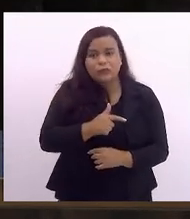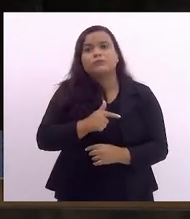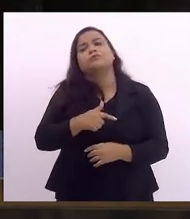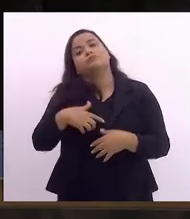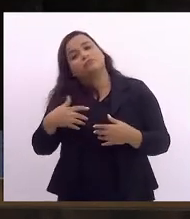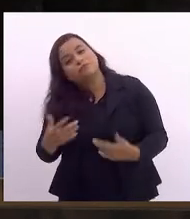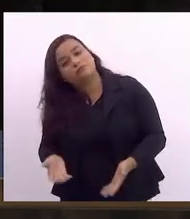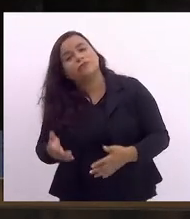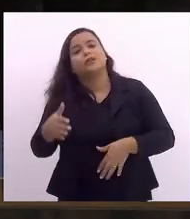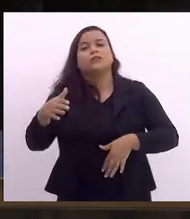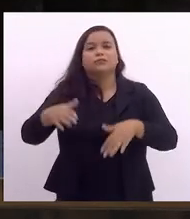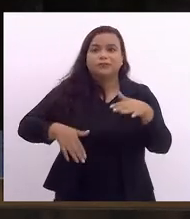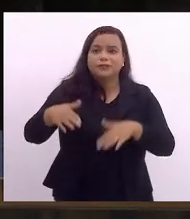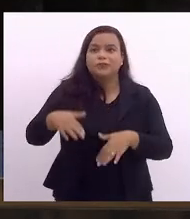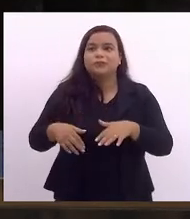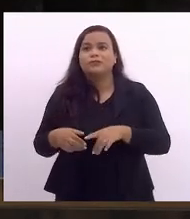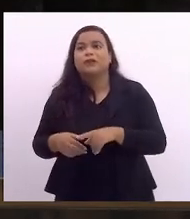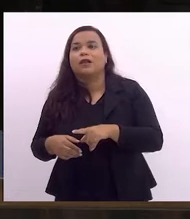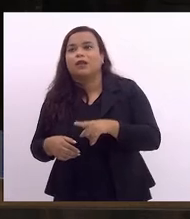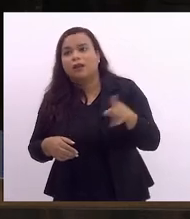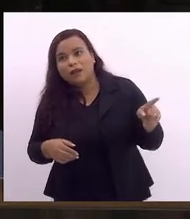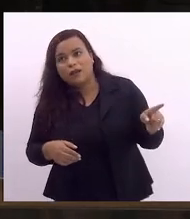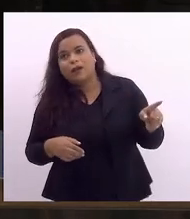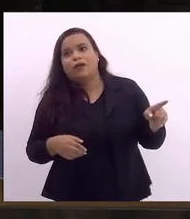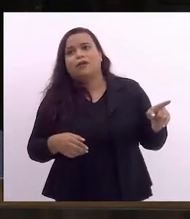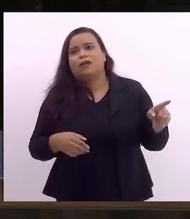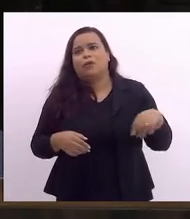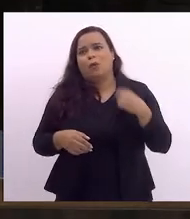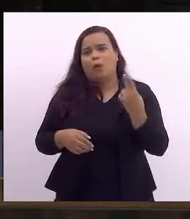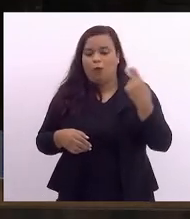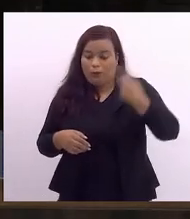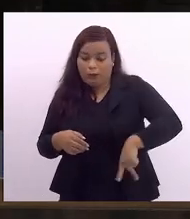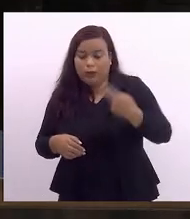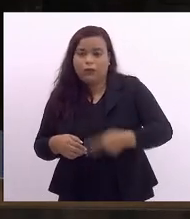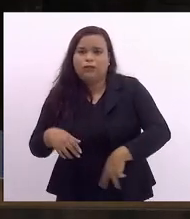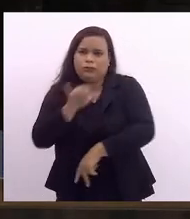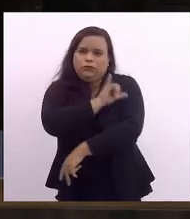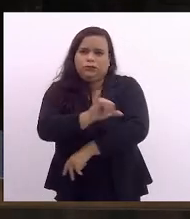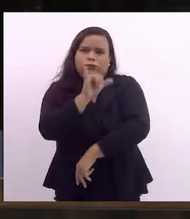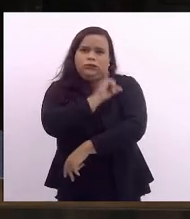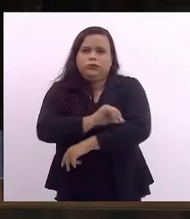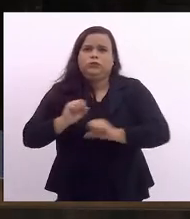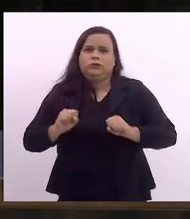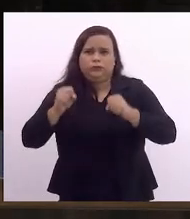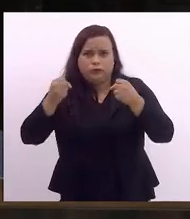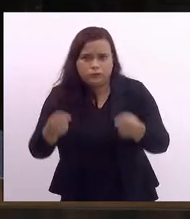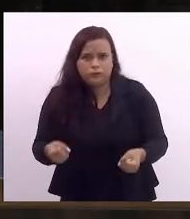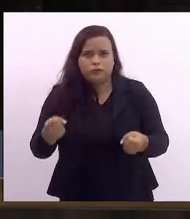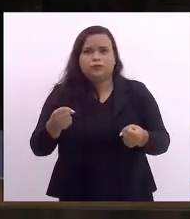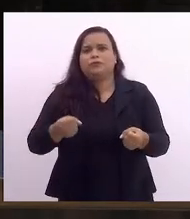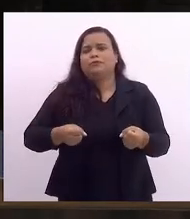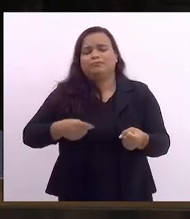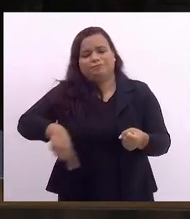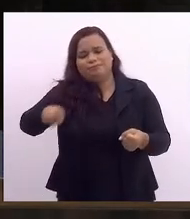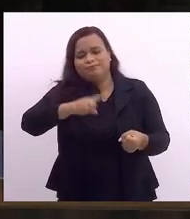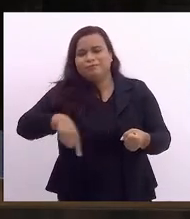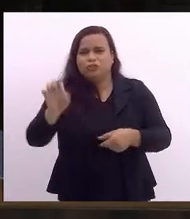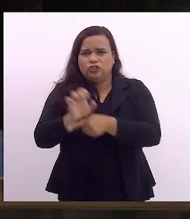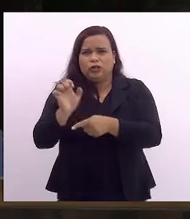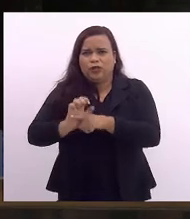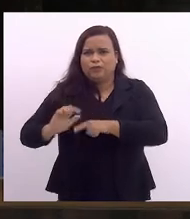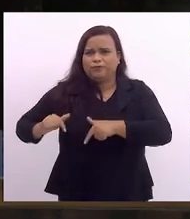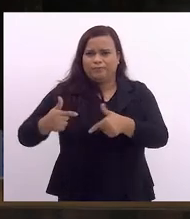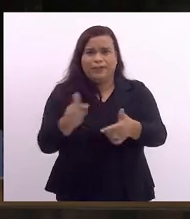muitas vezes, né, se eles lá, né, ou se daqui do Estado, aqueles que ocupam esse espaço, nós não fazem nada,